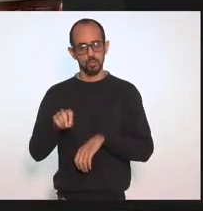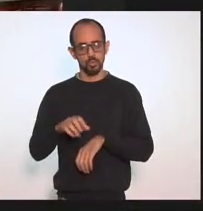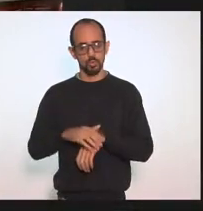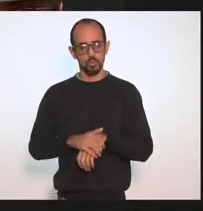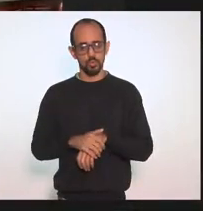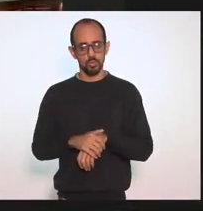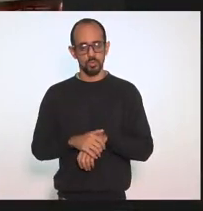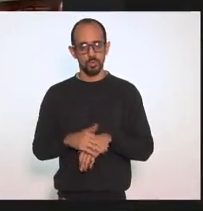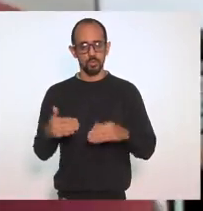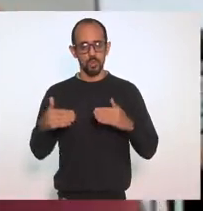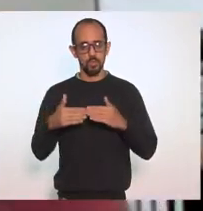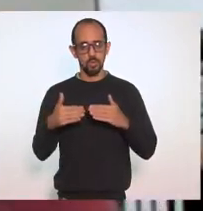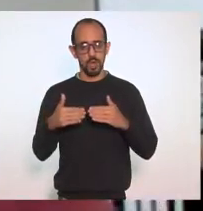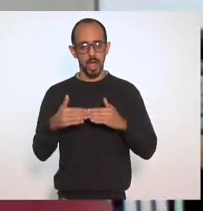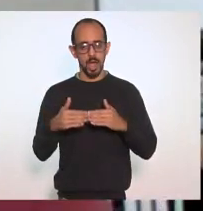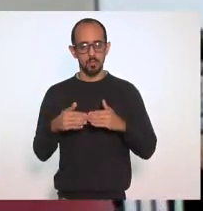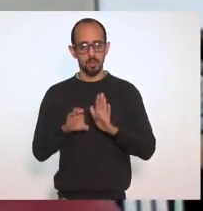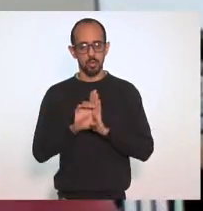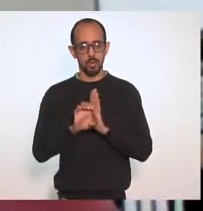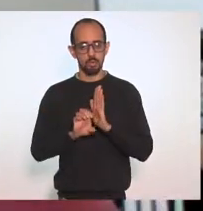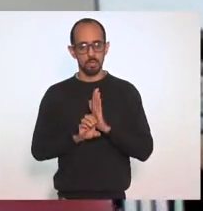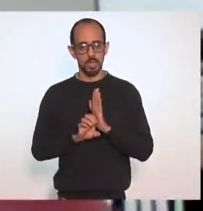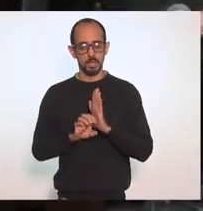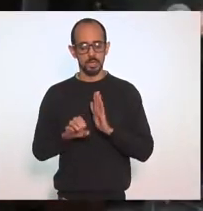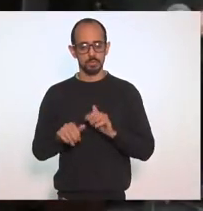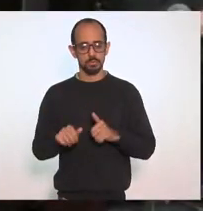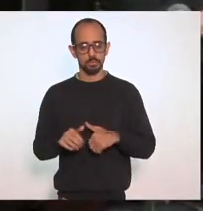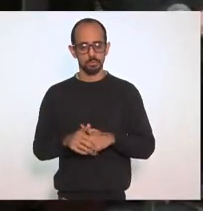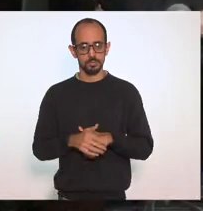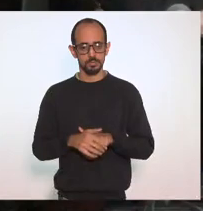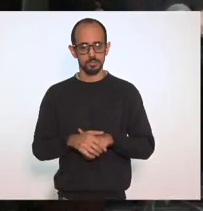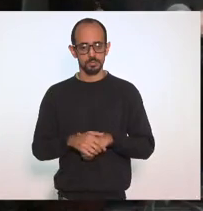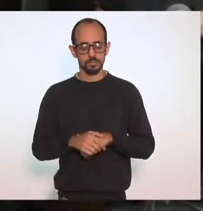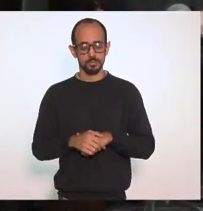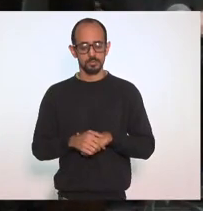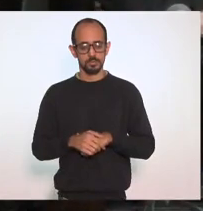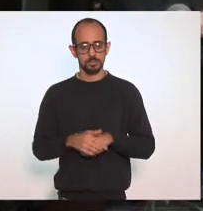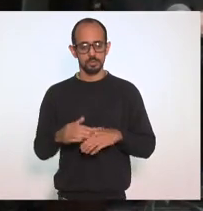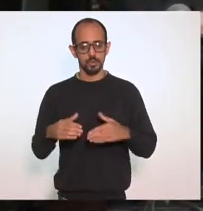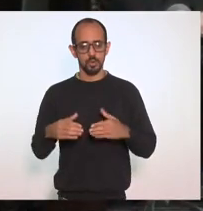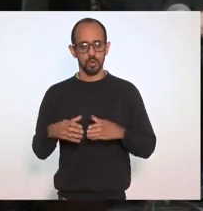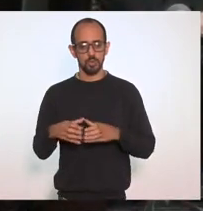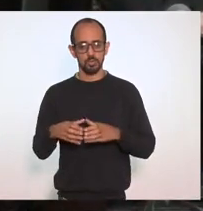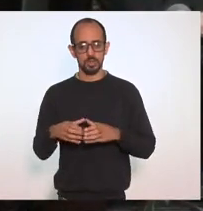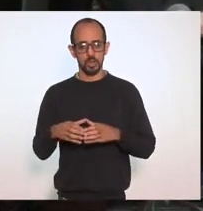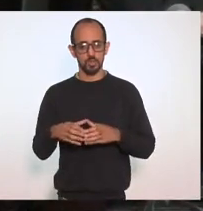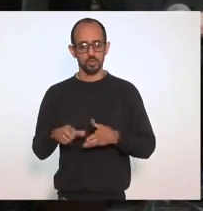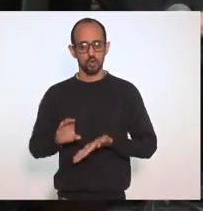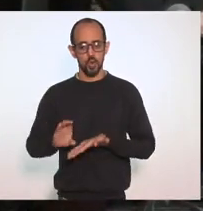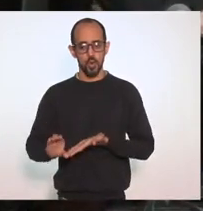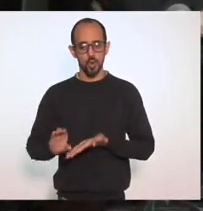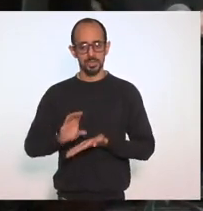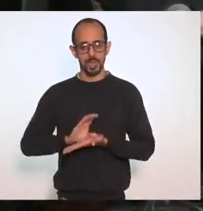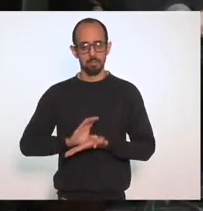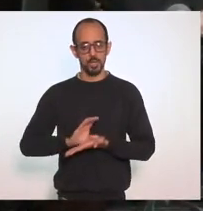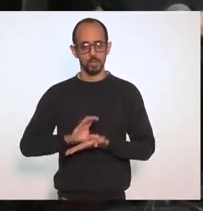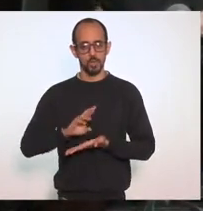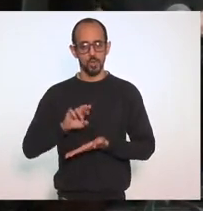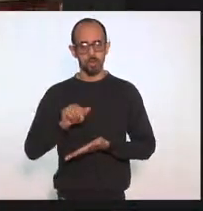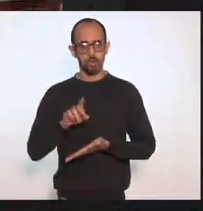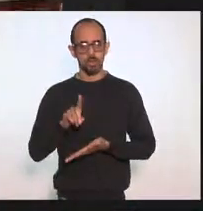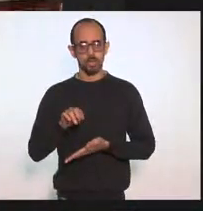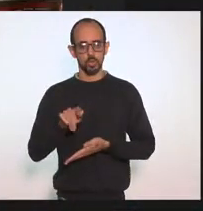Parecer Favorável Com a emenda Senhor presidente Ok Pela comissão De orçamento Deputado Rodrigo Bacelar